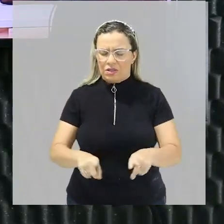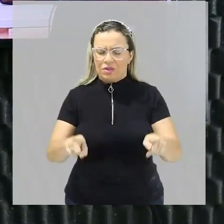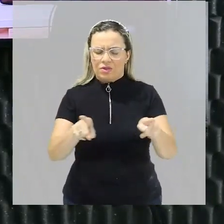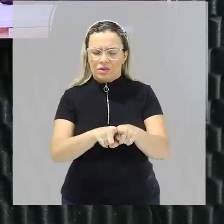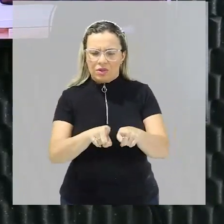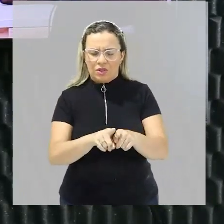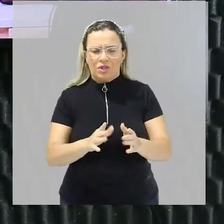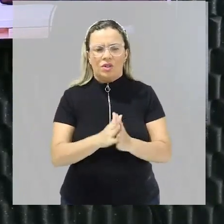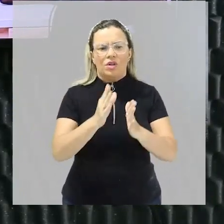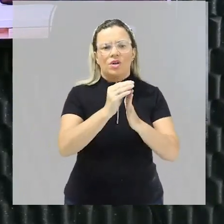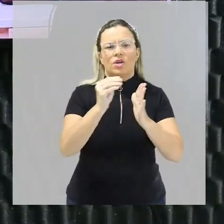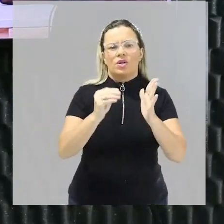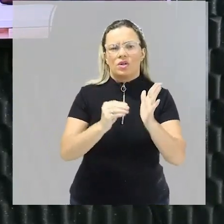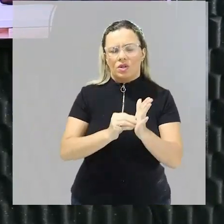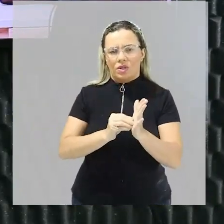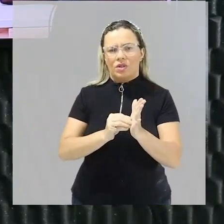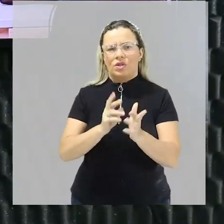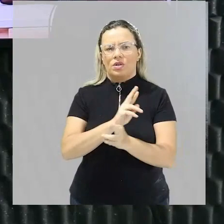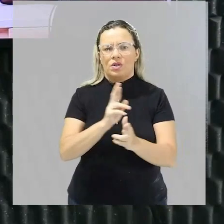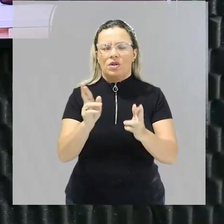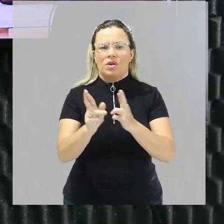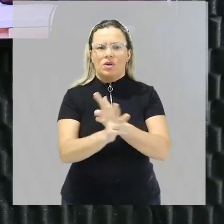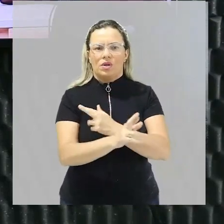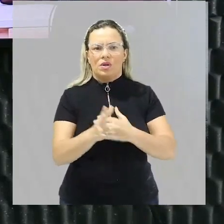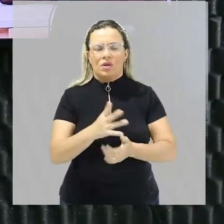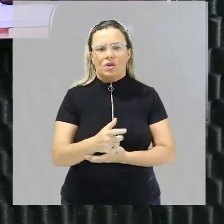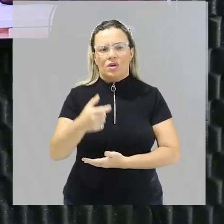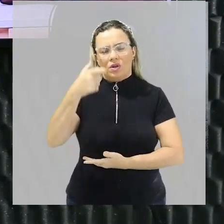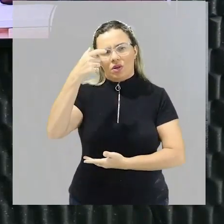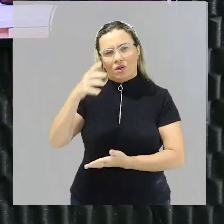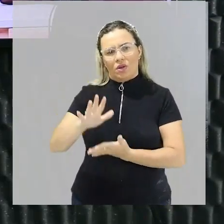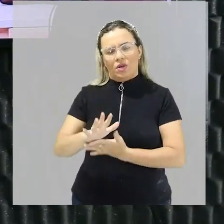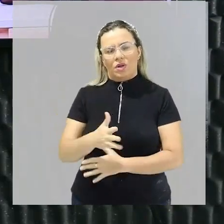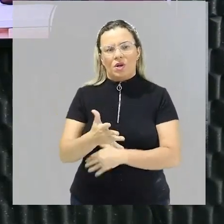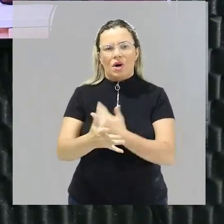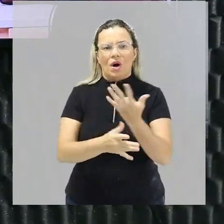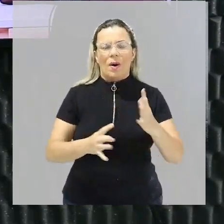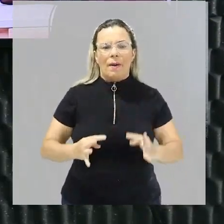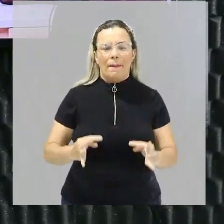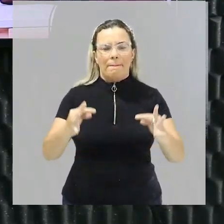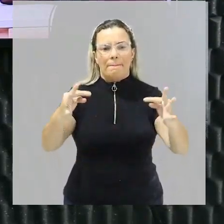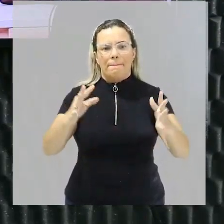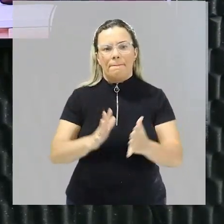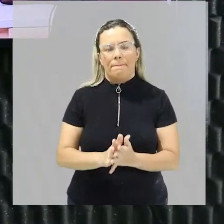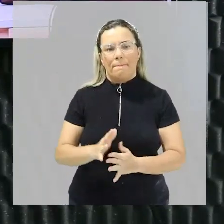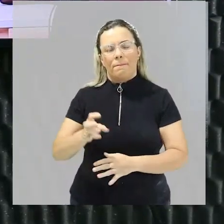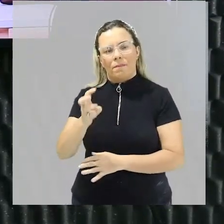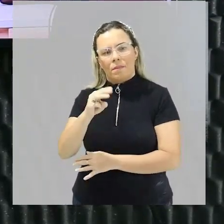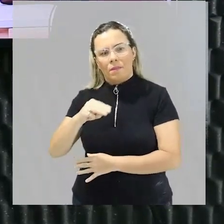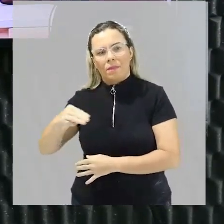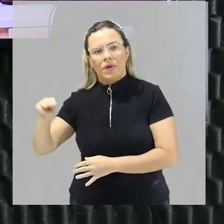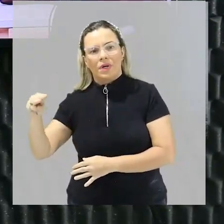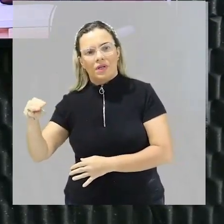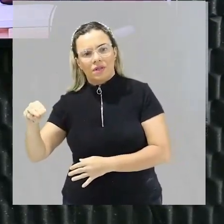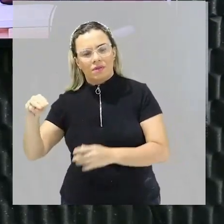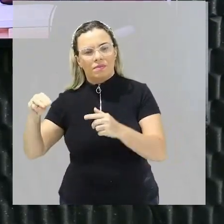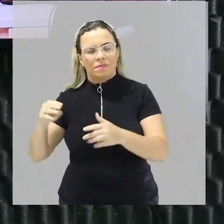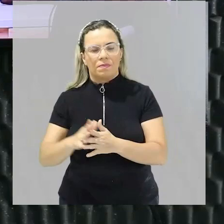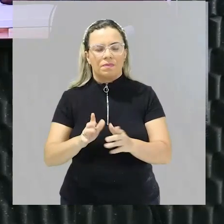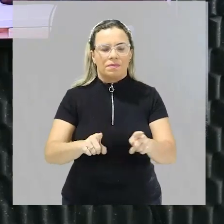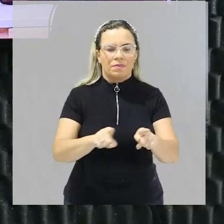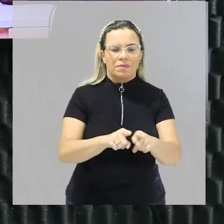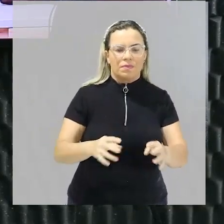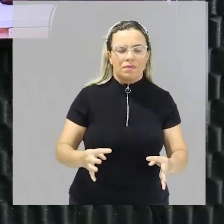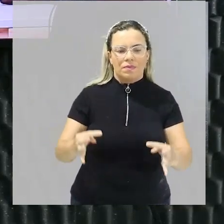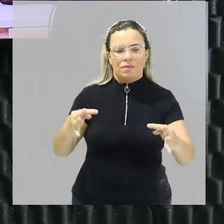alguns conteúdos que mexem aí com ciências da natureza, suas tecnologias, com matemática e suas tecnologias, com a área de